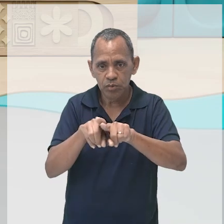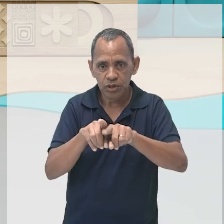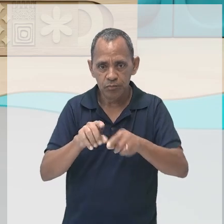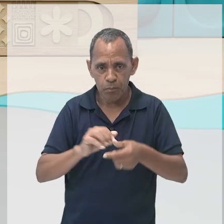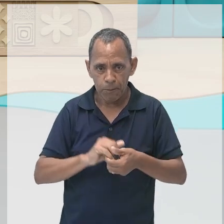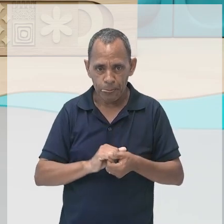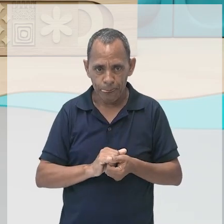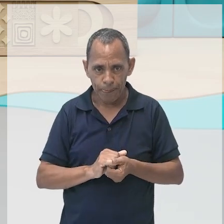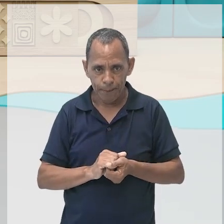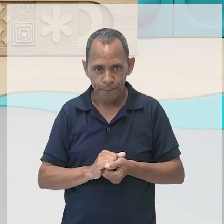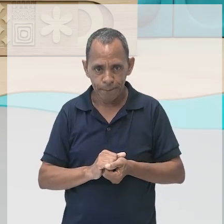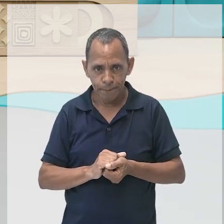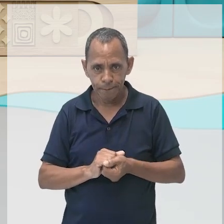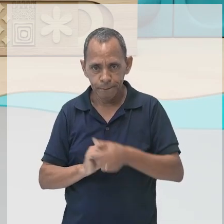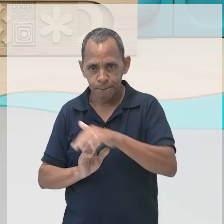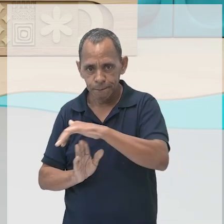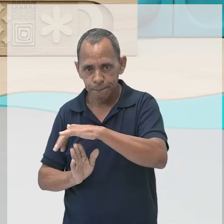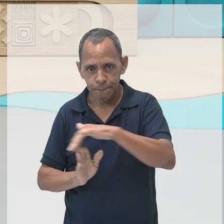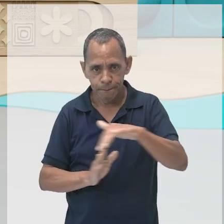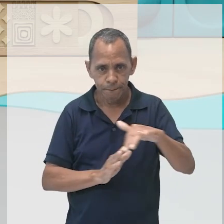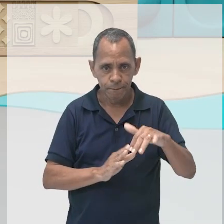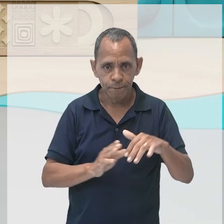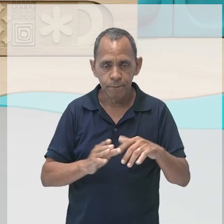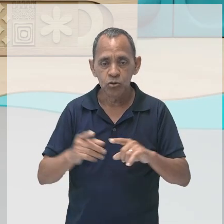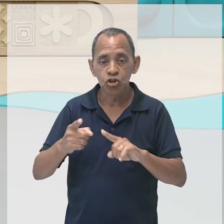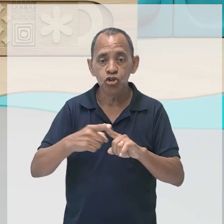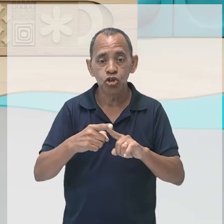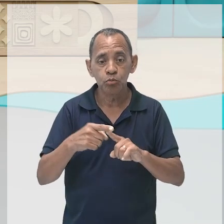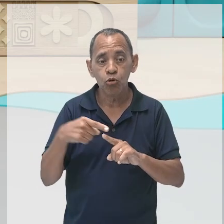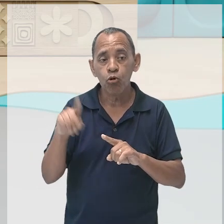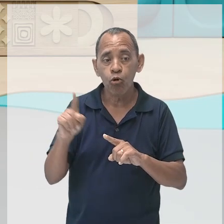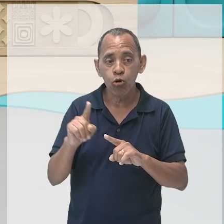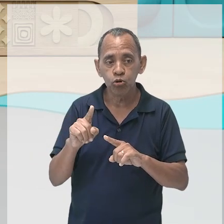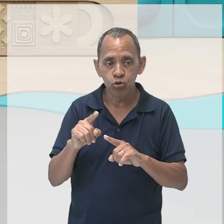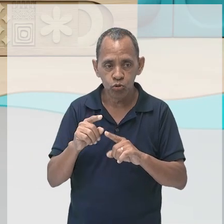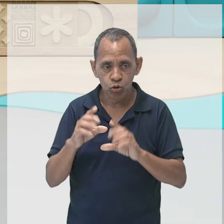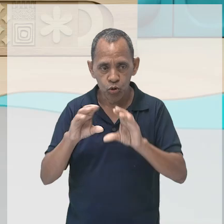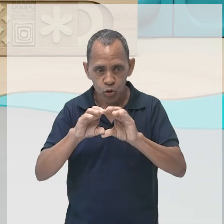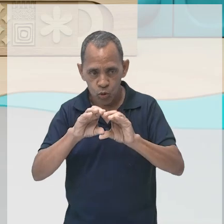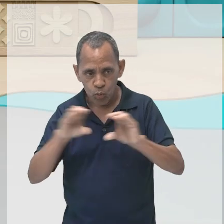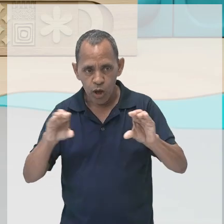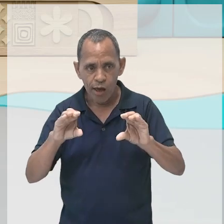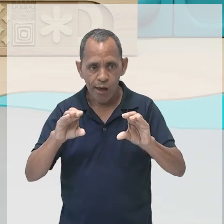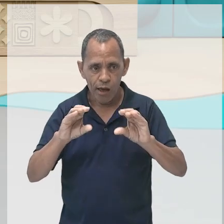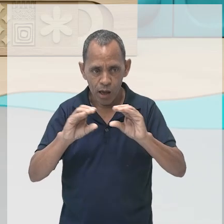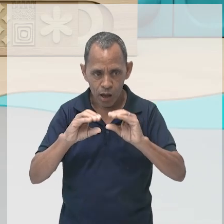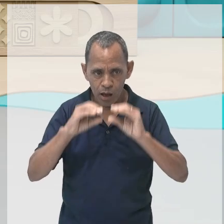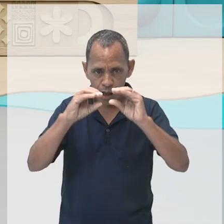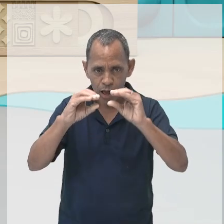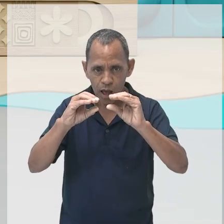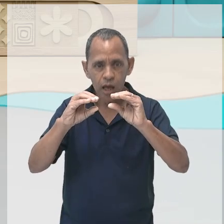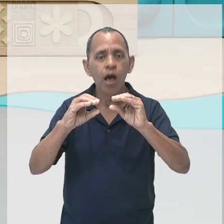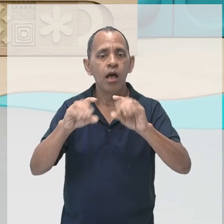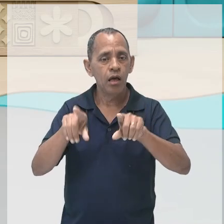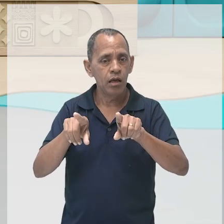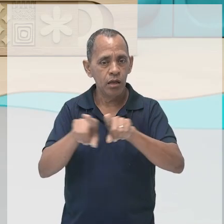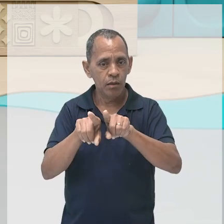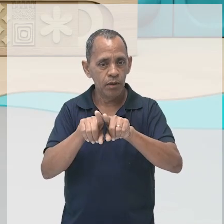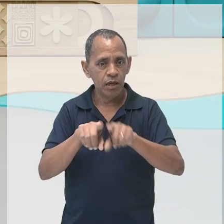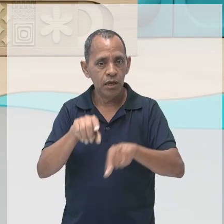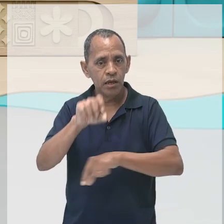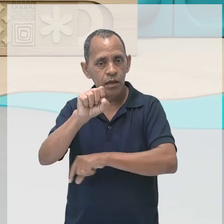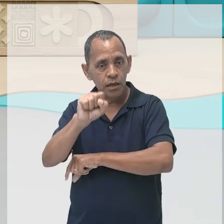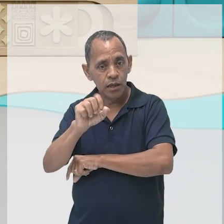Agora, o próximo equipamento são os steps, né? Lembra do step training que eu falei para vocês, que eu citei